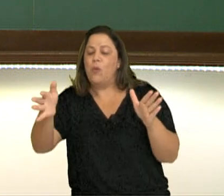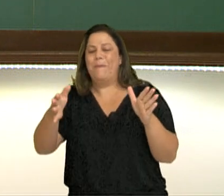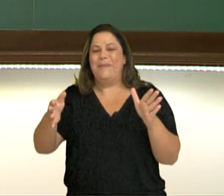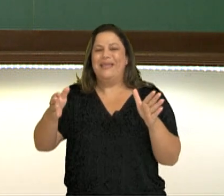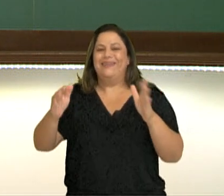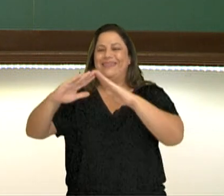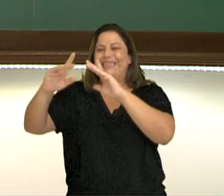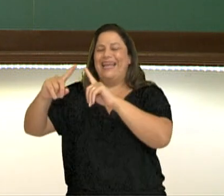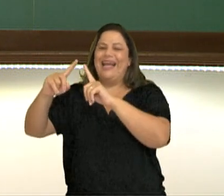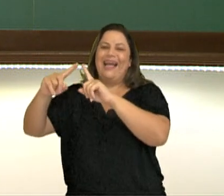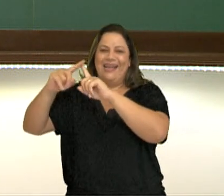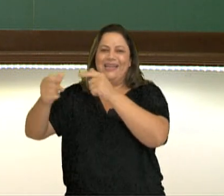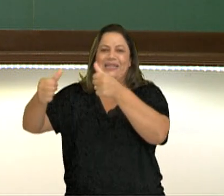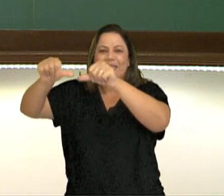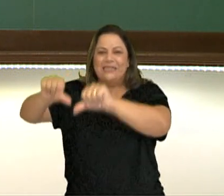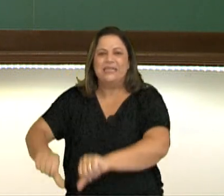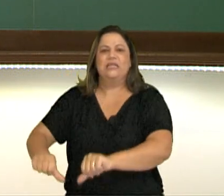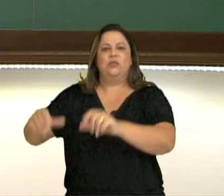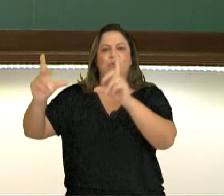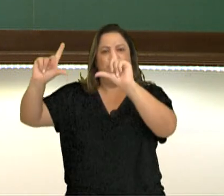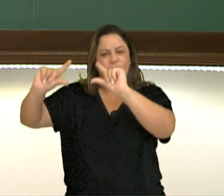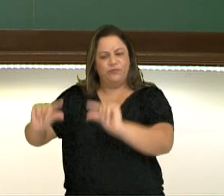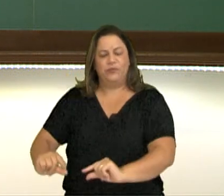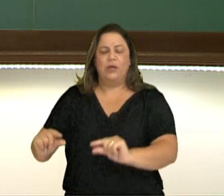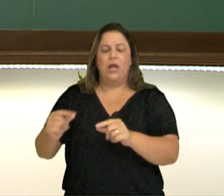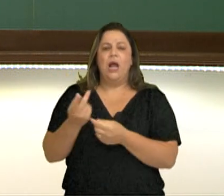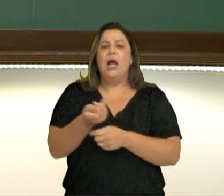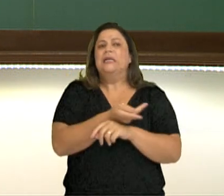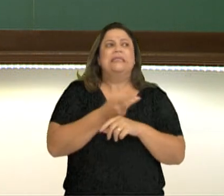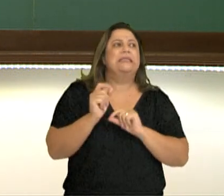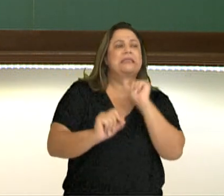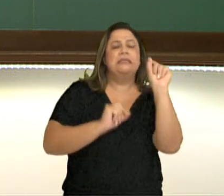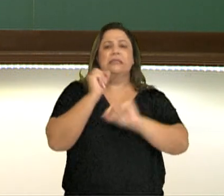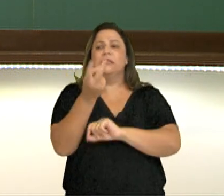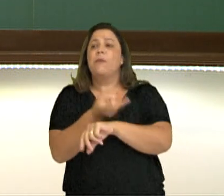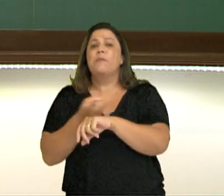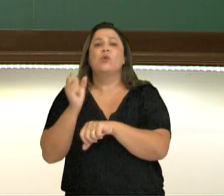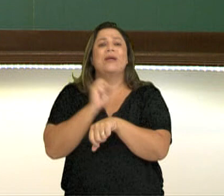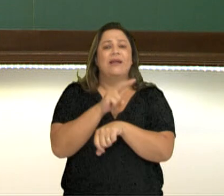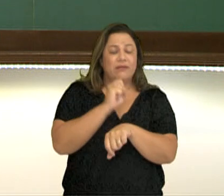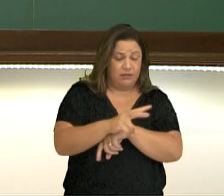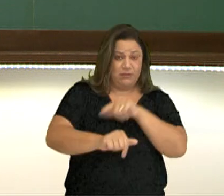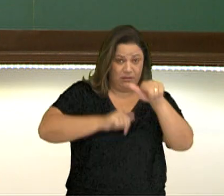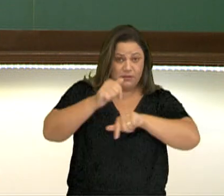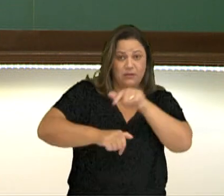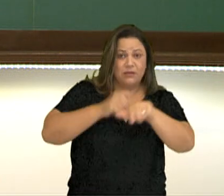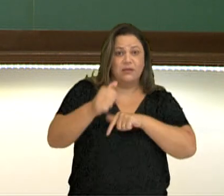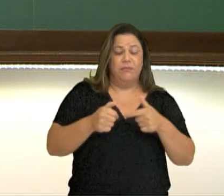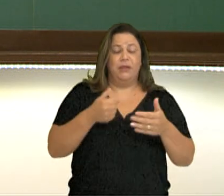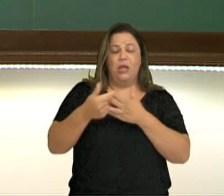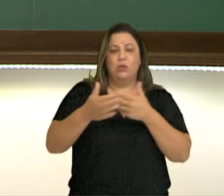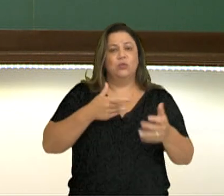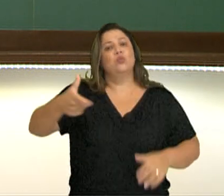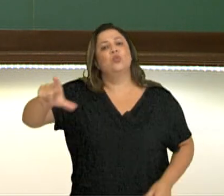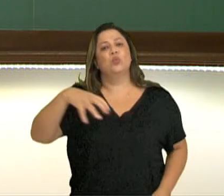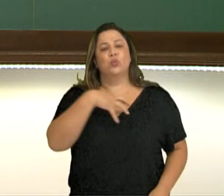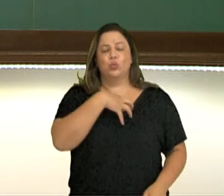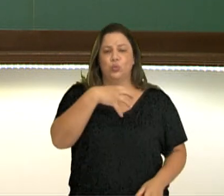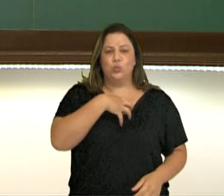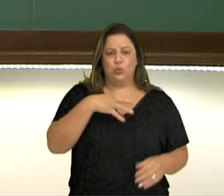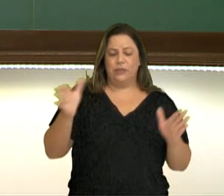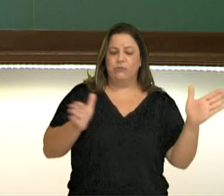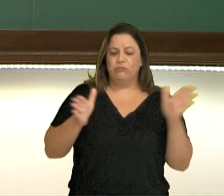os músicos se veem obrigados a procurar emprego de alguma outra maneira. E mesmo antes disso e durante